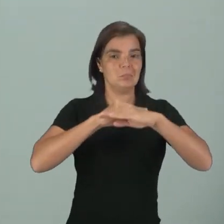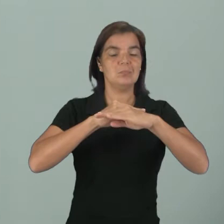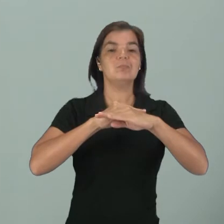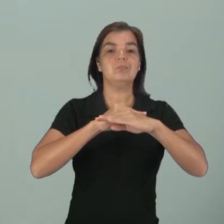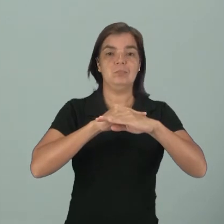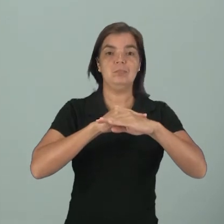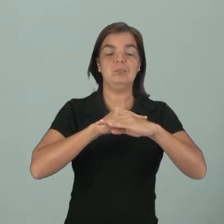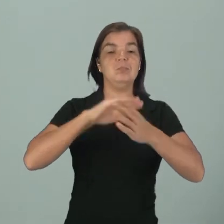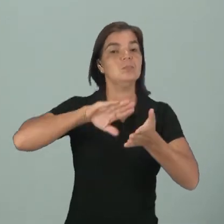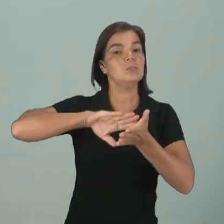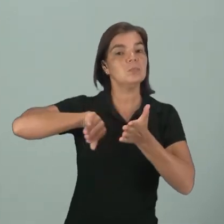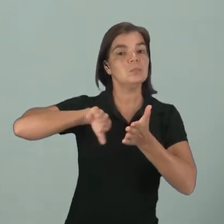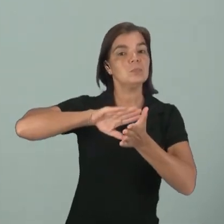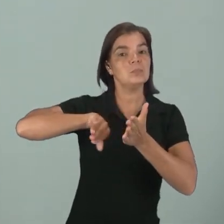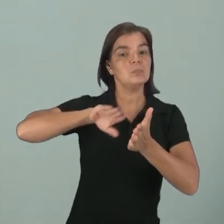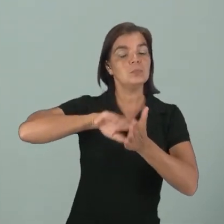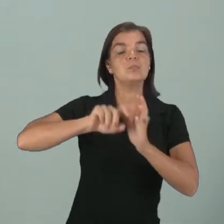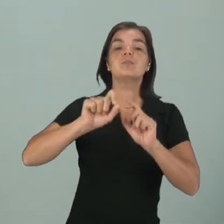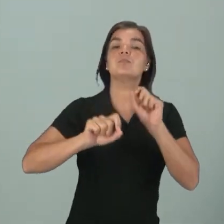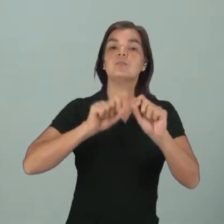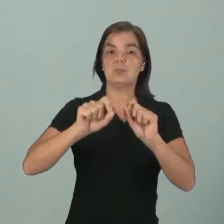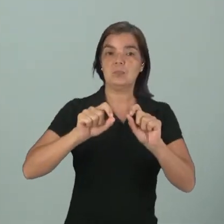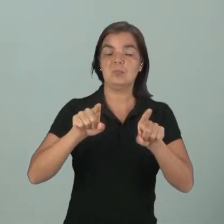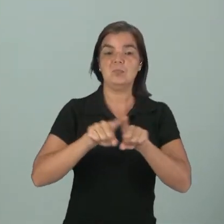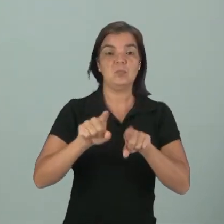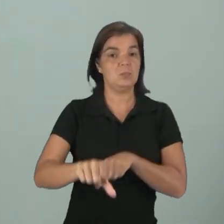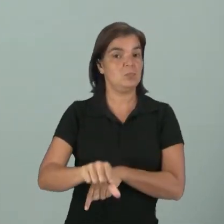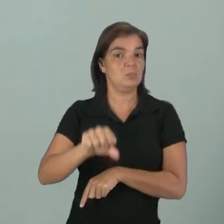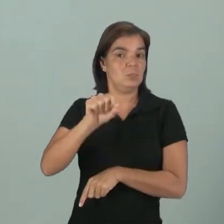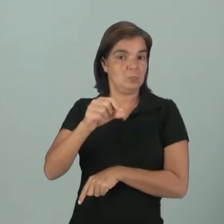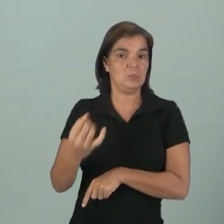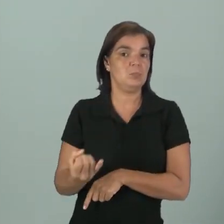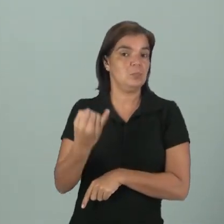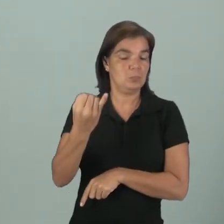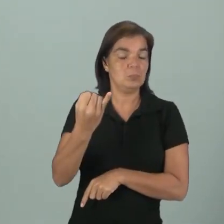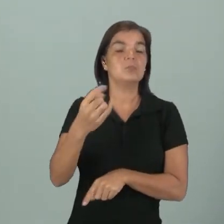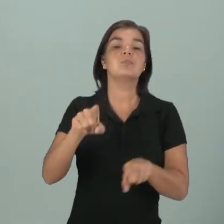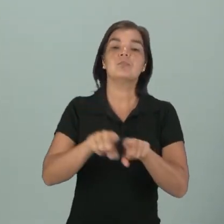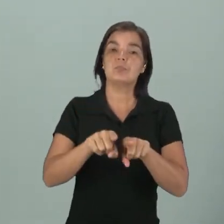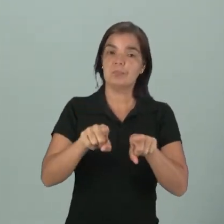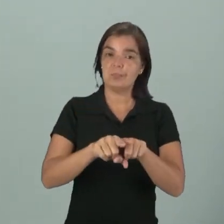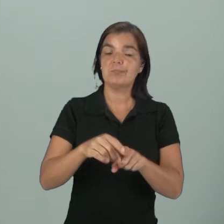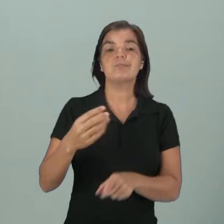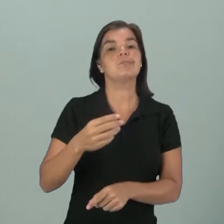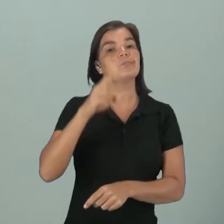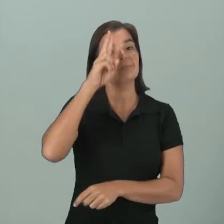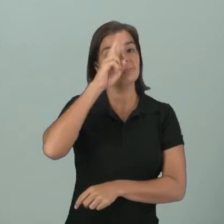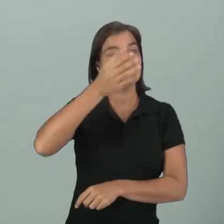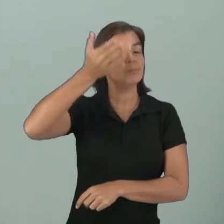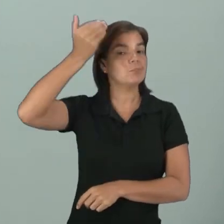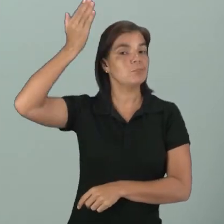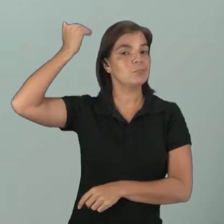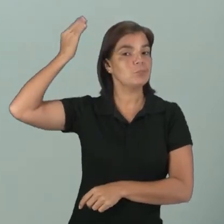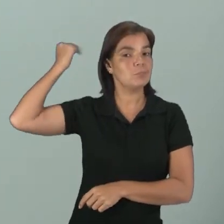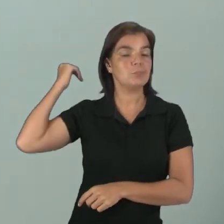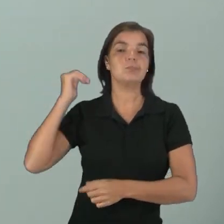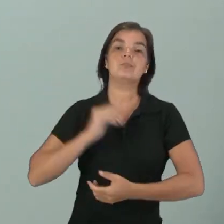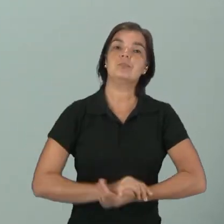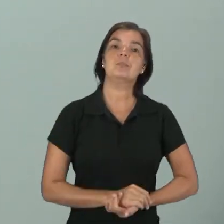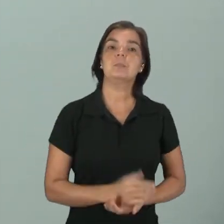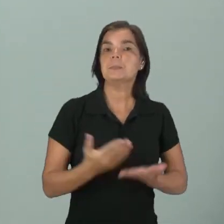igualdade, eliminando a condição de privilégio que marcou muito a história da